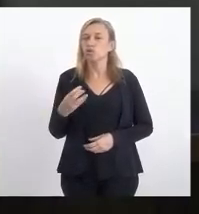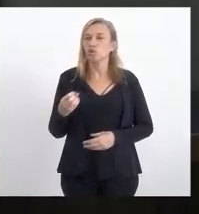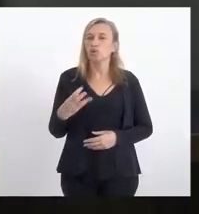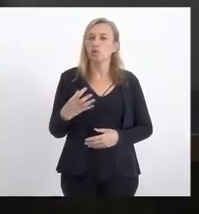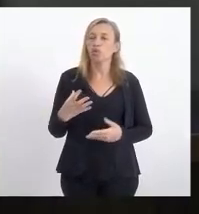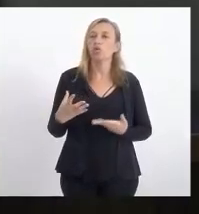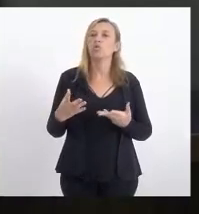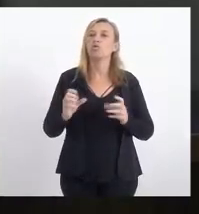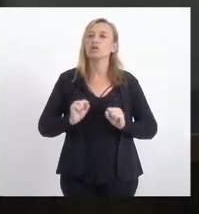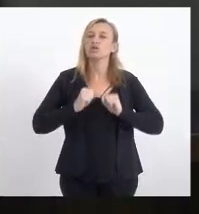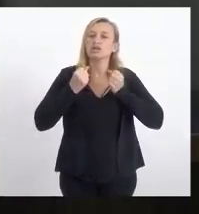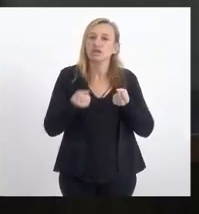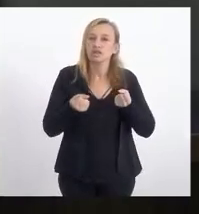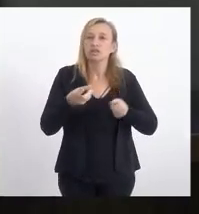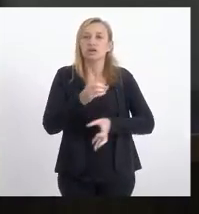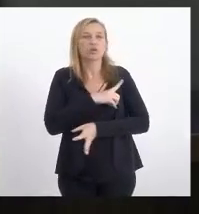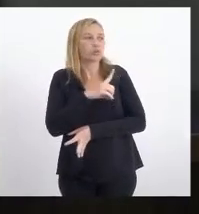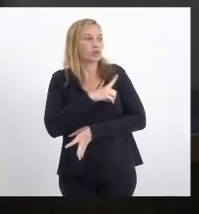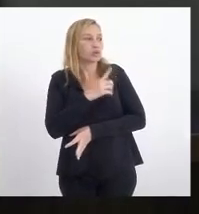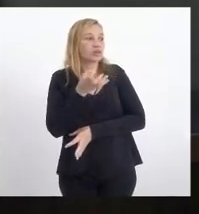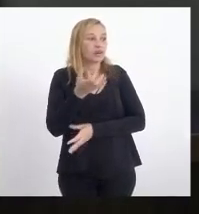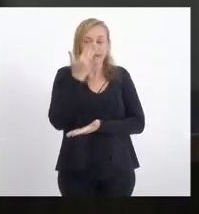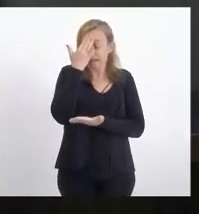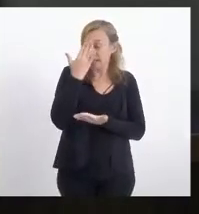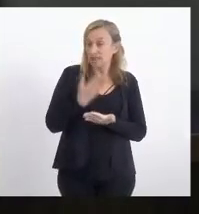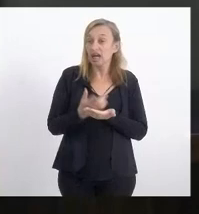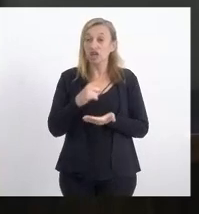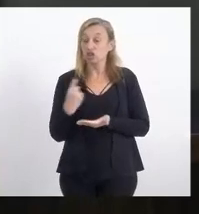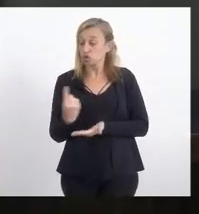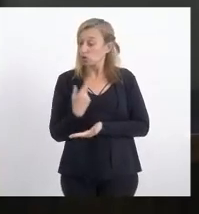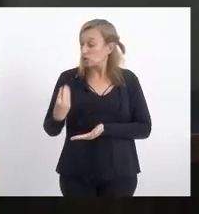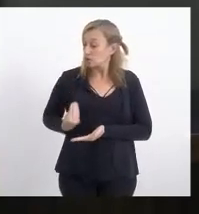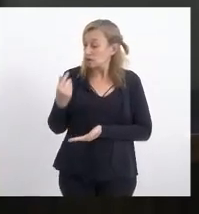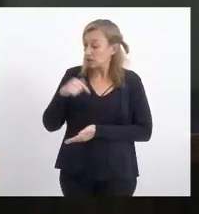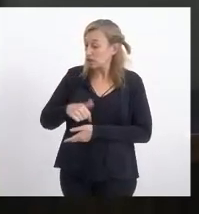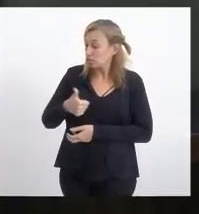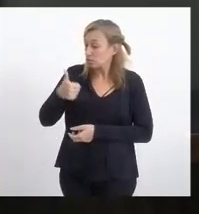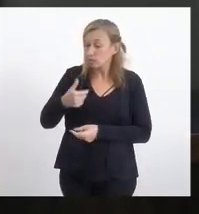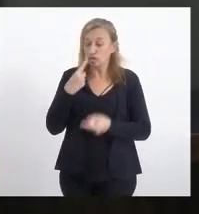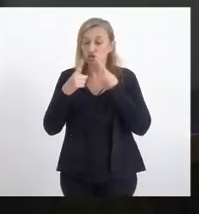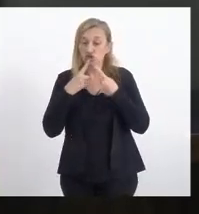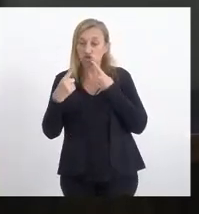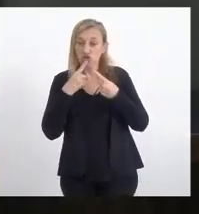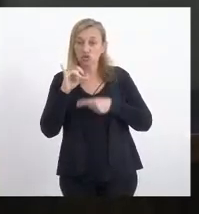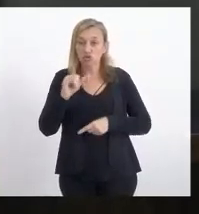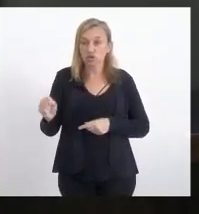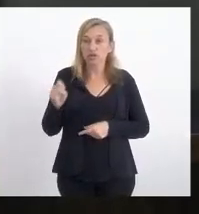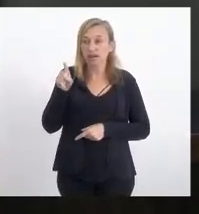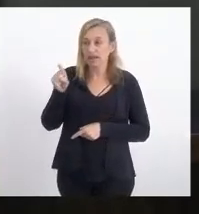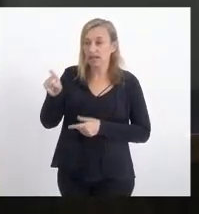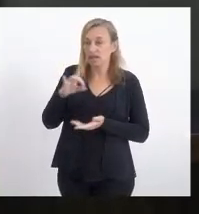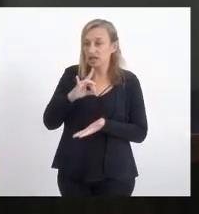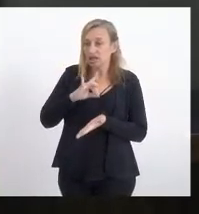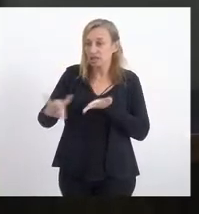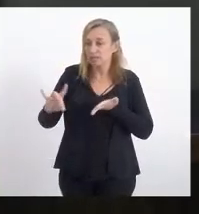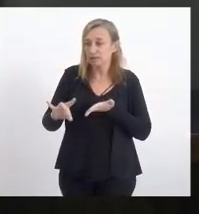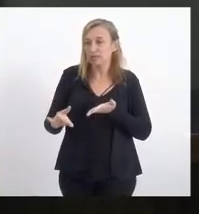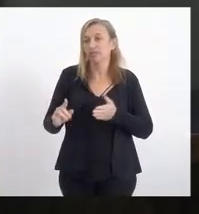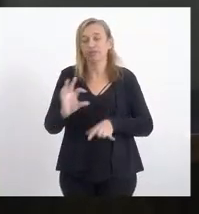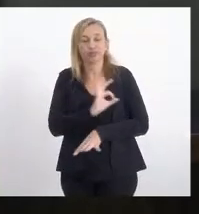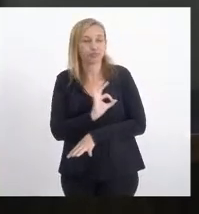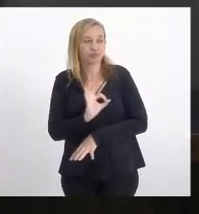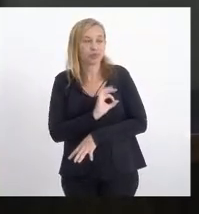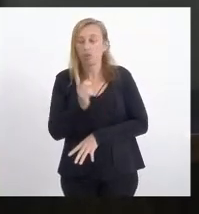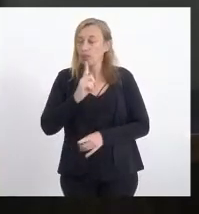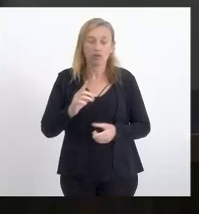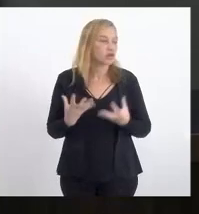muito defensor da polícia querendo crer que nós que estamos aqui desde o primeiro dia discutindo somos aqueles que são os inimigos do policial